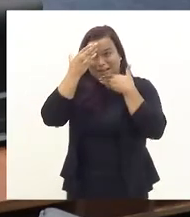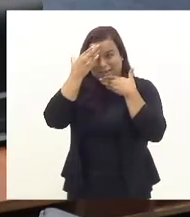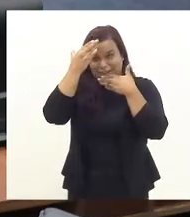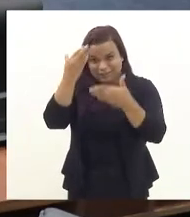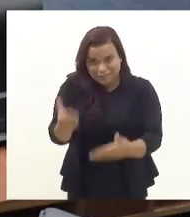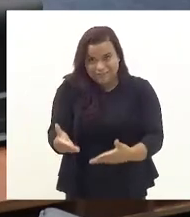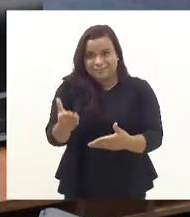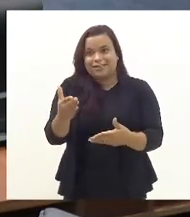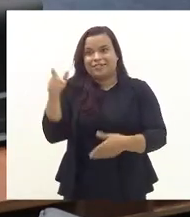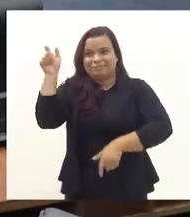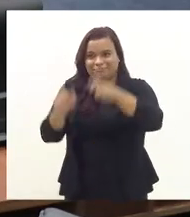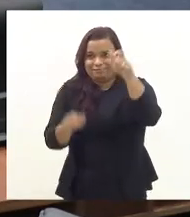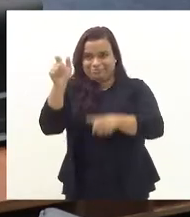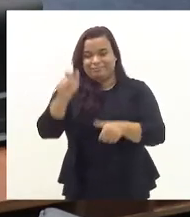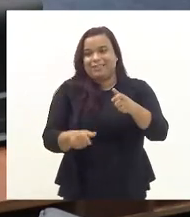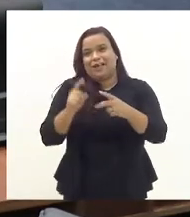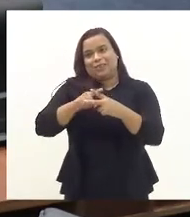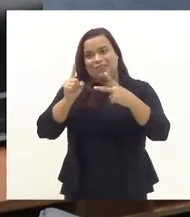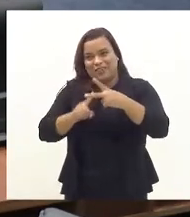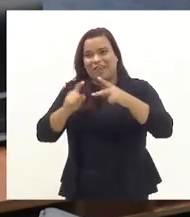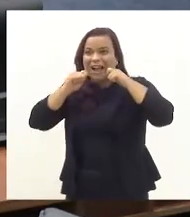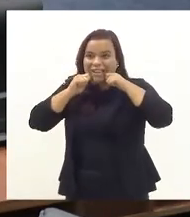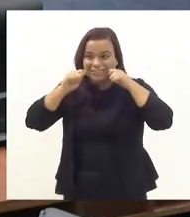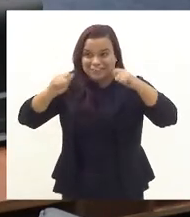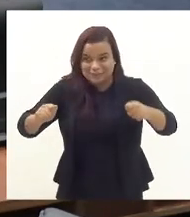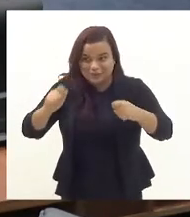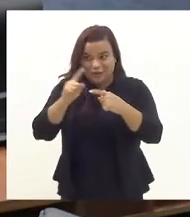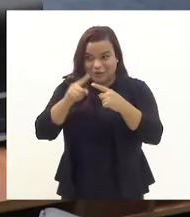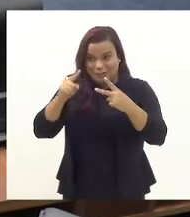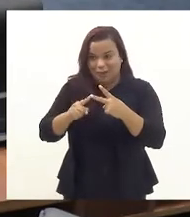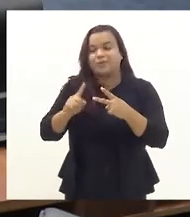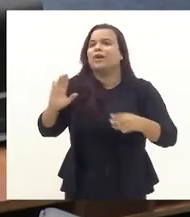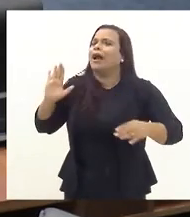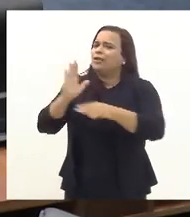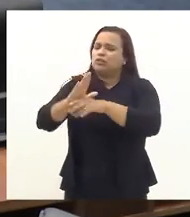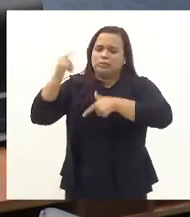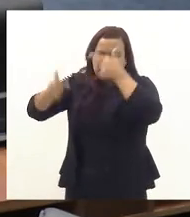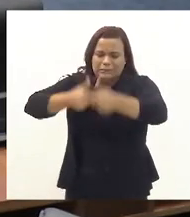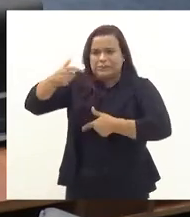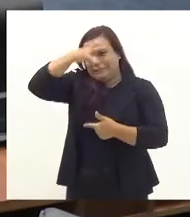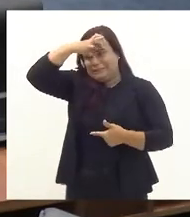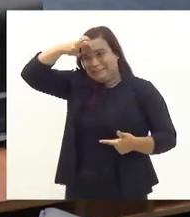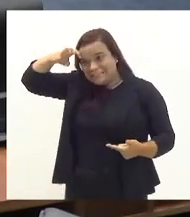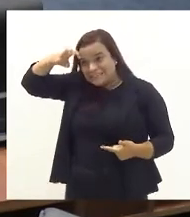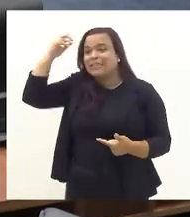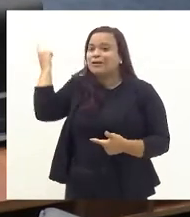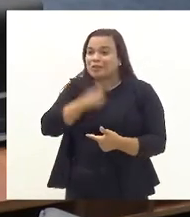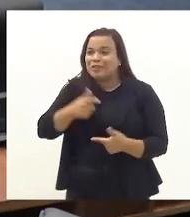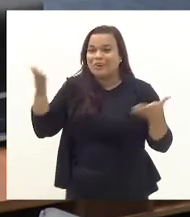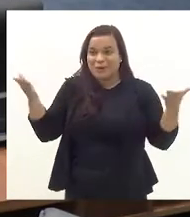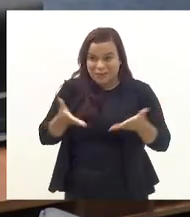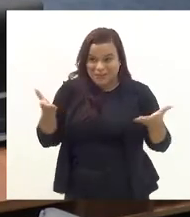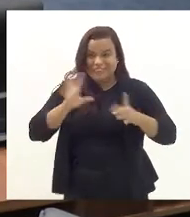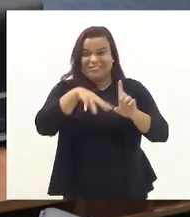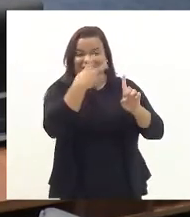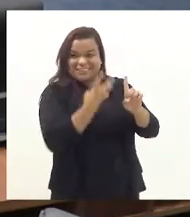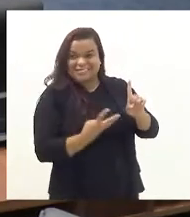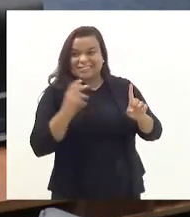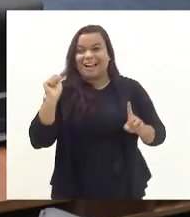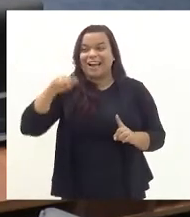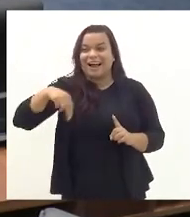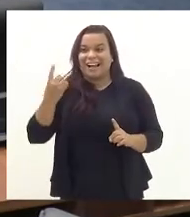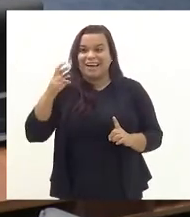agradecimento aos nossos dois assessores que contribuíram e trabalharam muito para que esse momento aconteça, que é o André e o